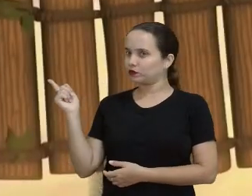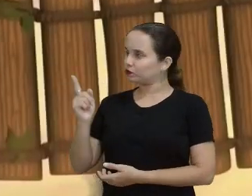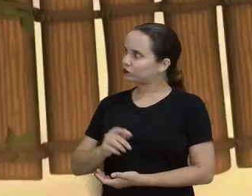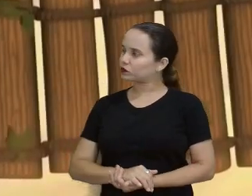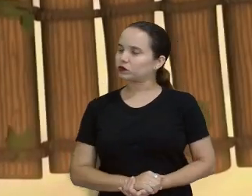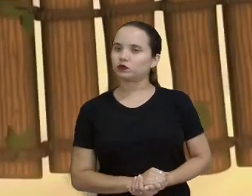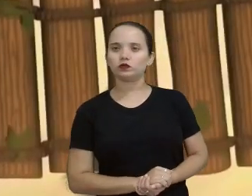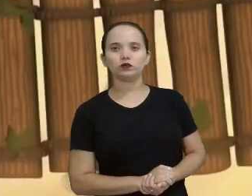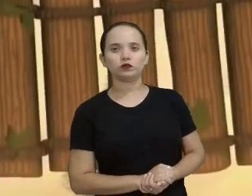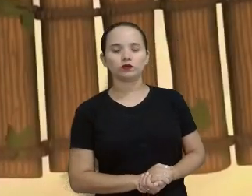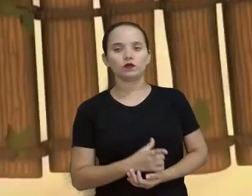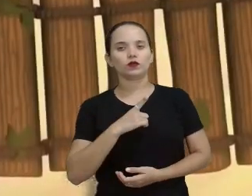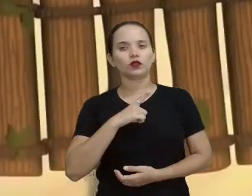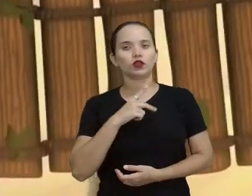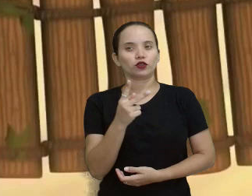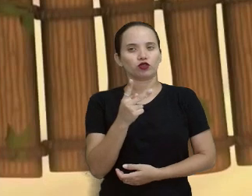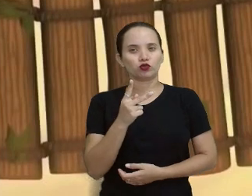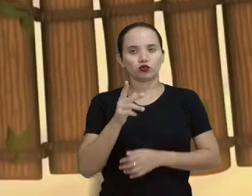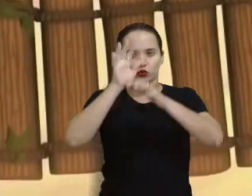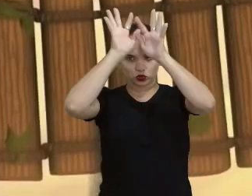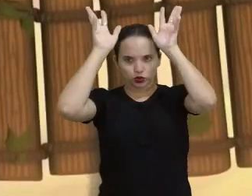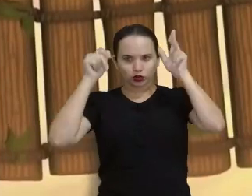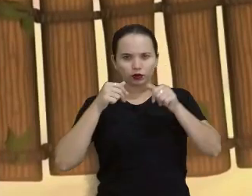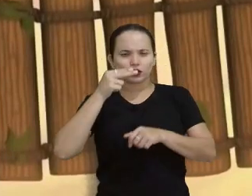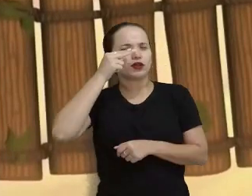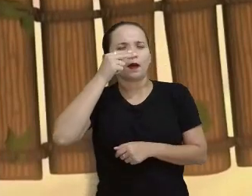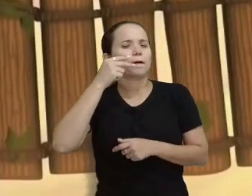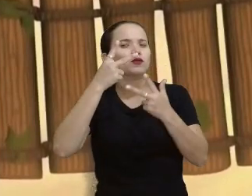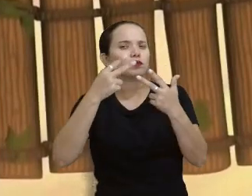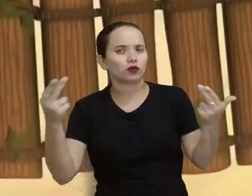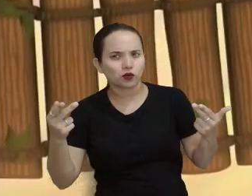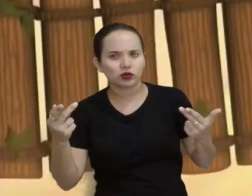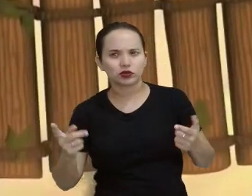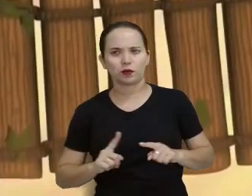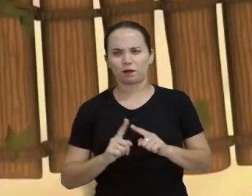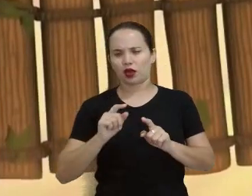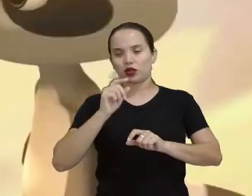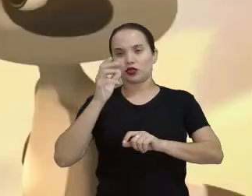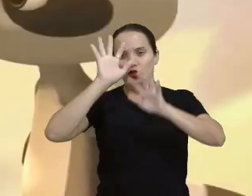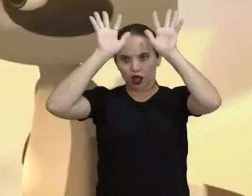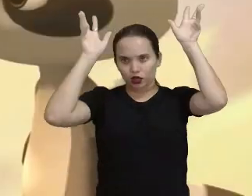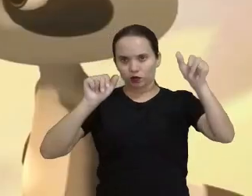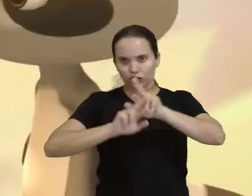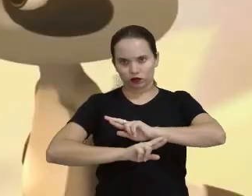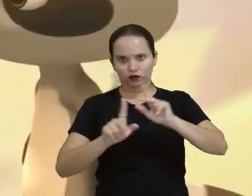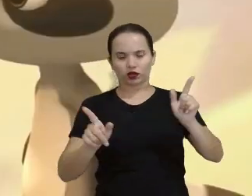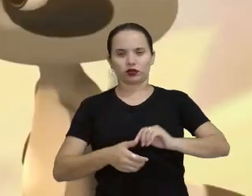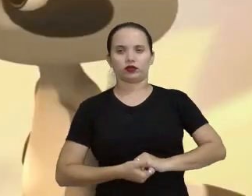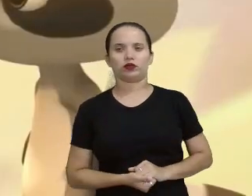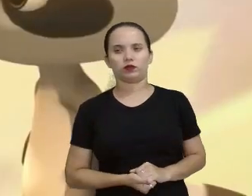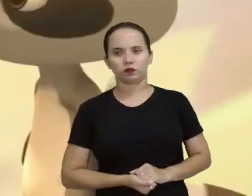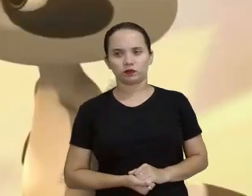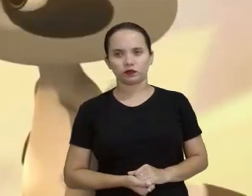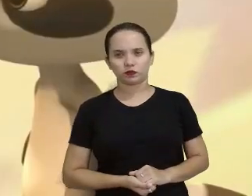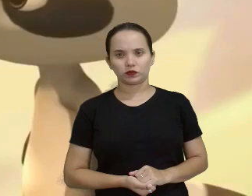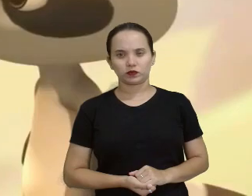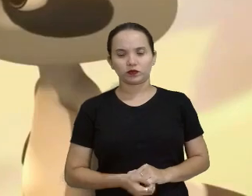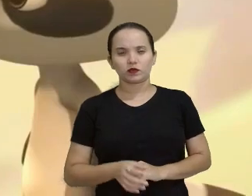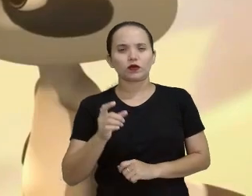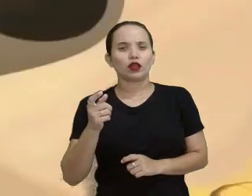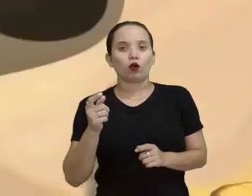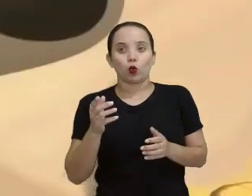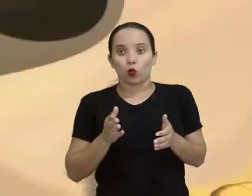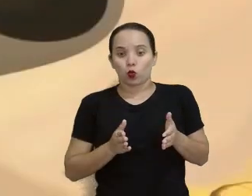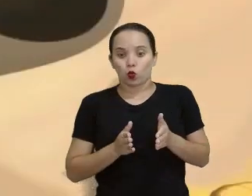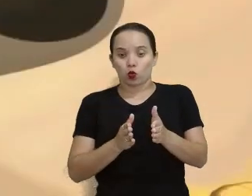dois animais se encontrando na mesma situação, né, que estavam os outros. Caminho estreito, Isso. só dá para passar um por vez,